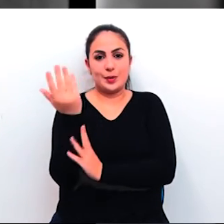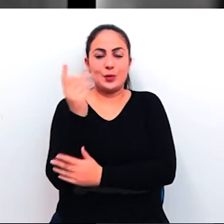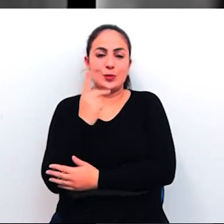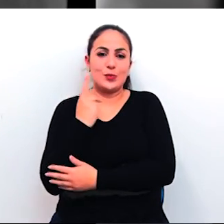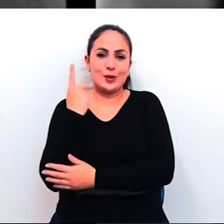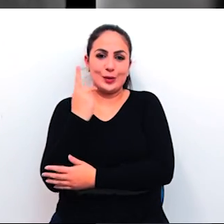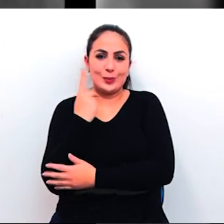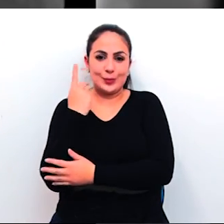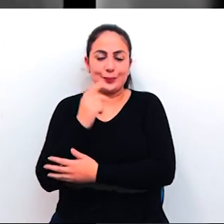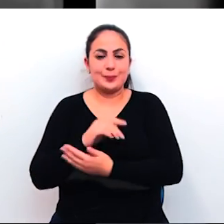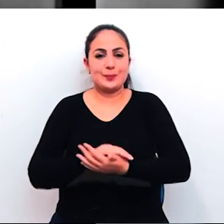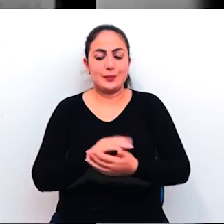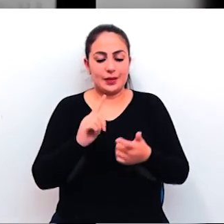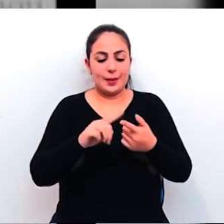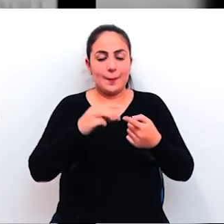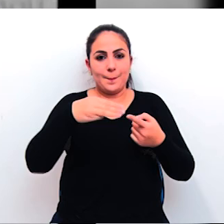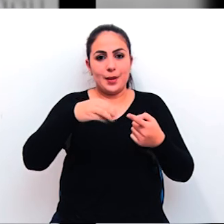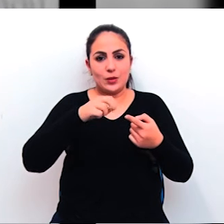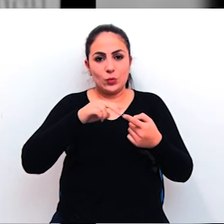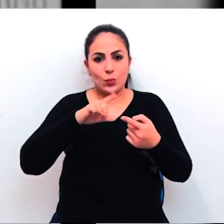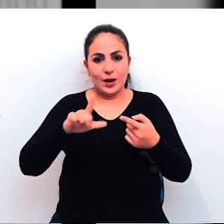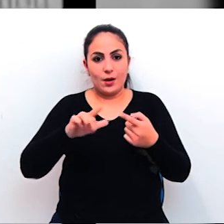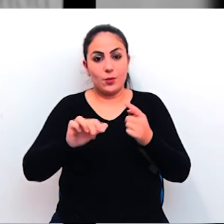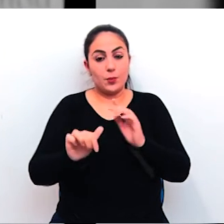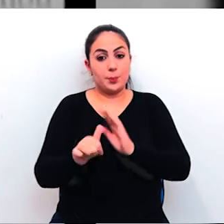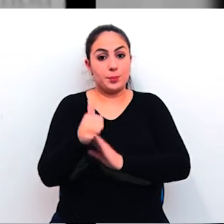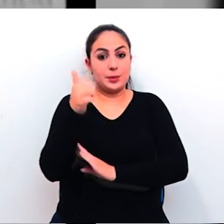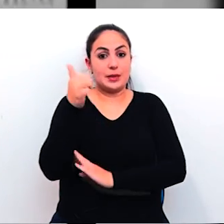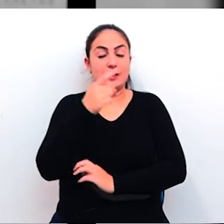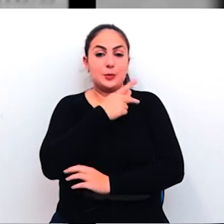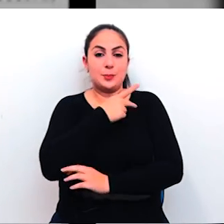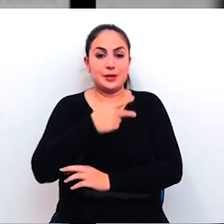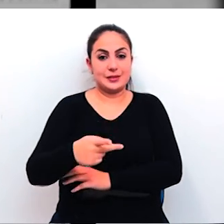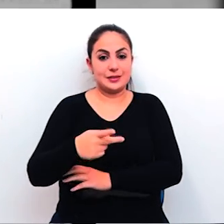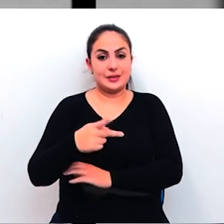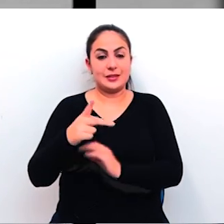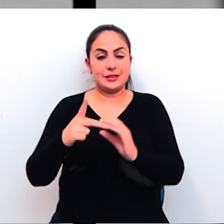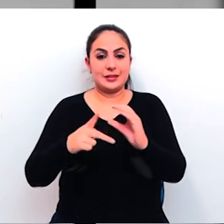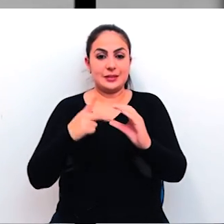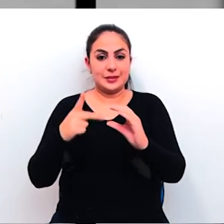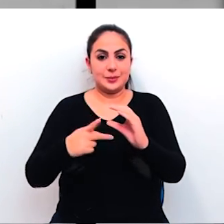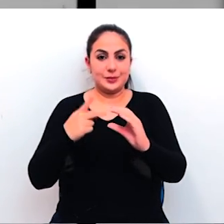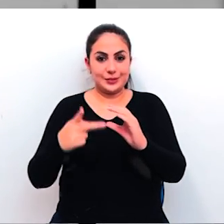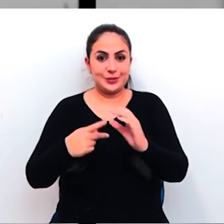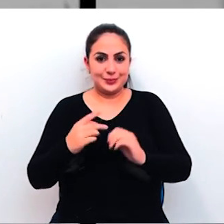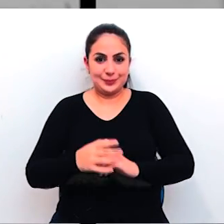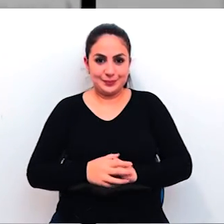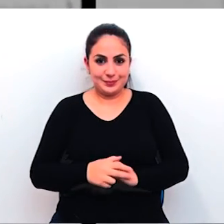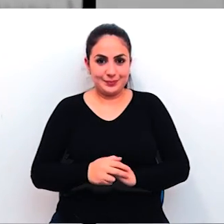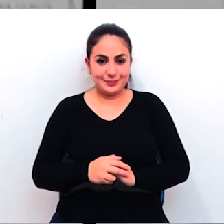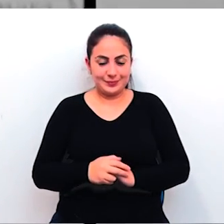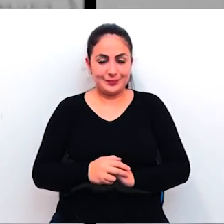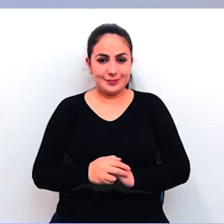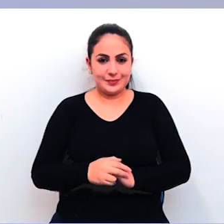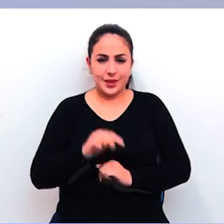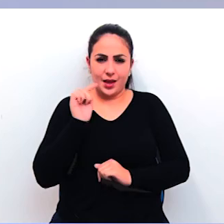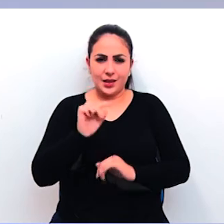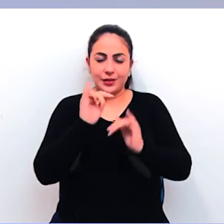primeiros vereadores manoel josé de araújo foi eleito o presidente do poder legislativo